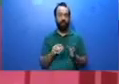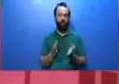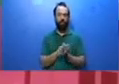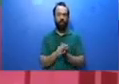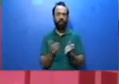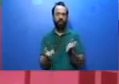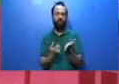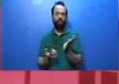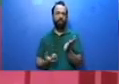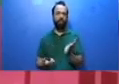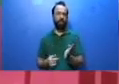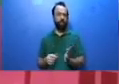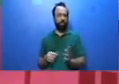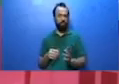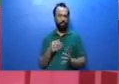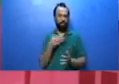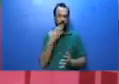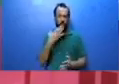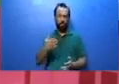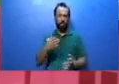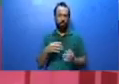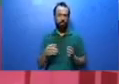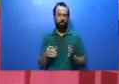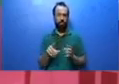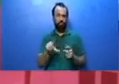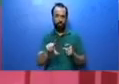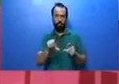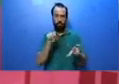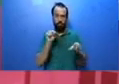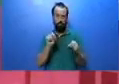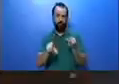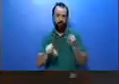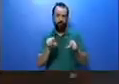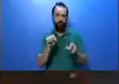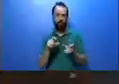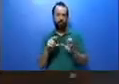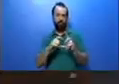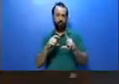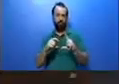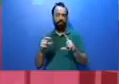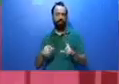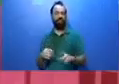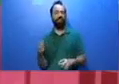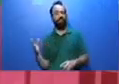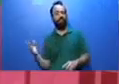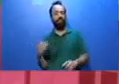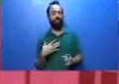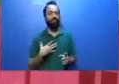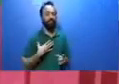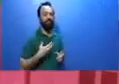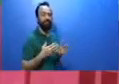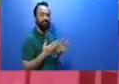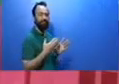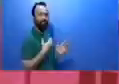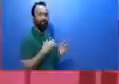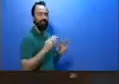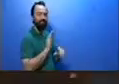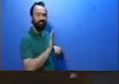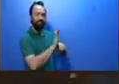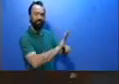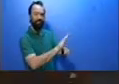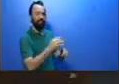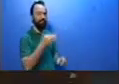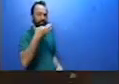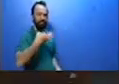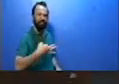tirinha para fazer uma reescrita dessa tirinha. Você ajuda? Claro, professora! Muito bem, então. Então assiste as